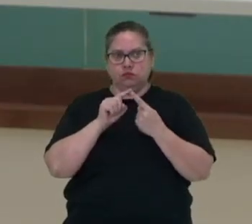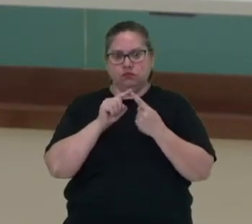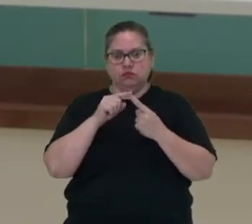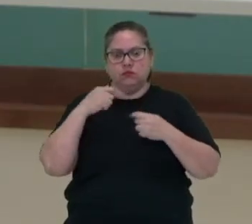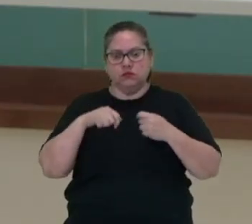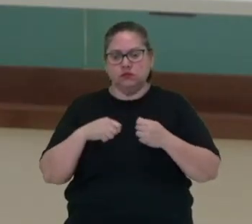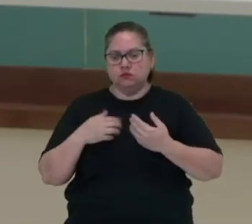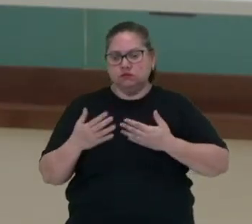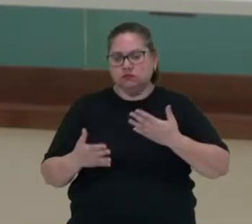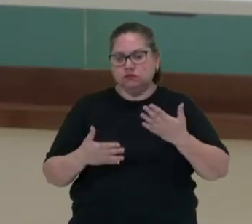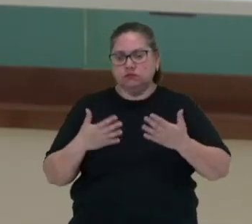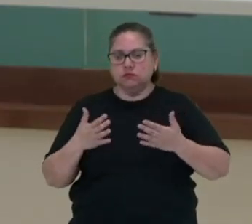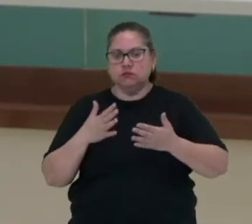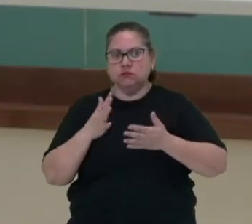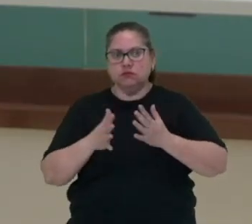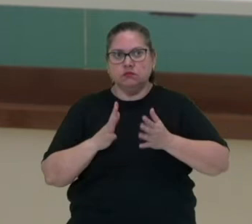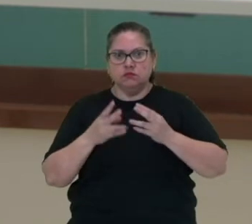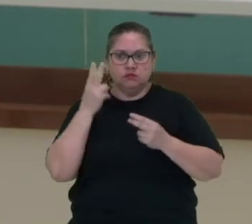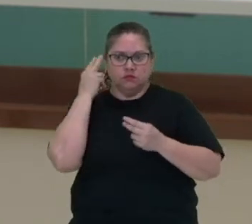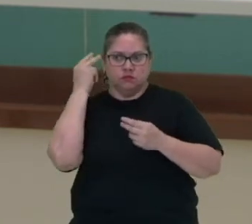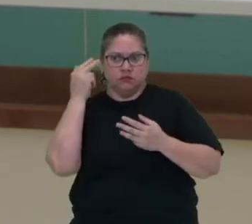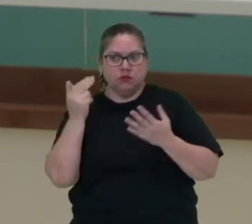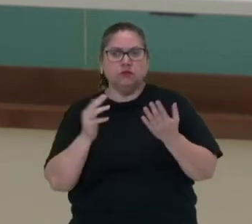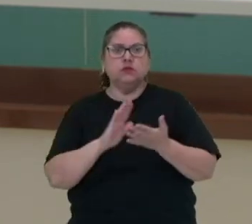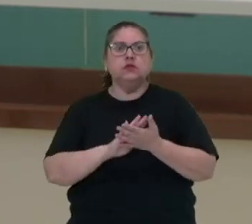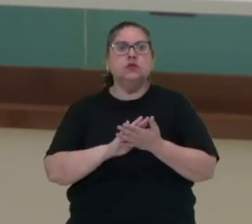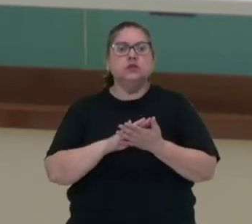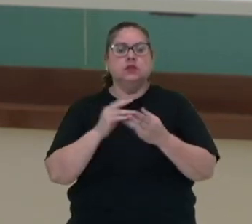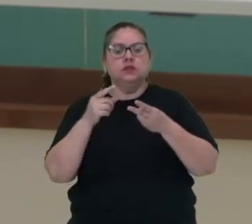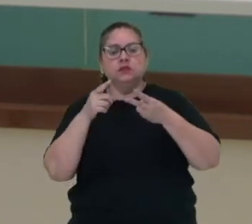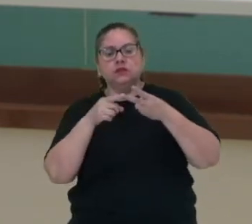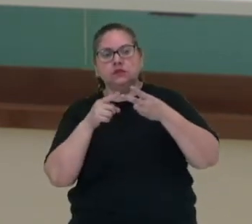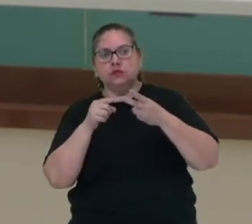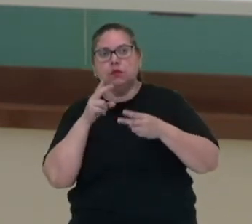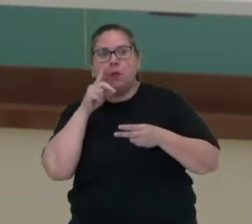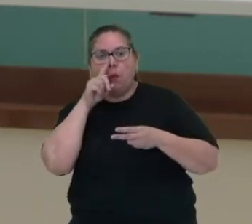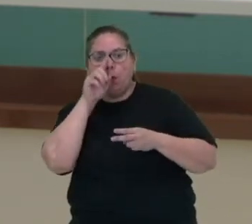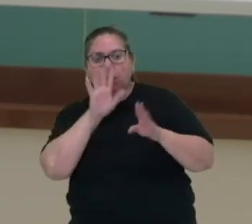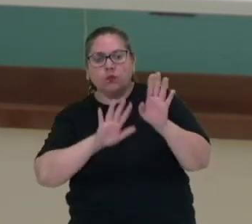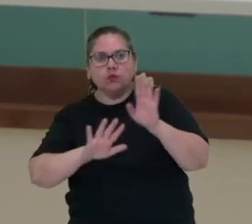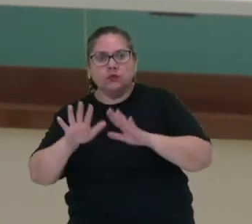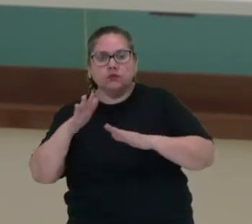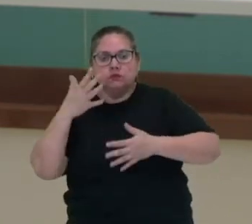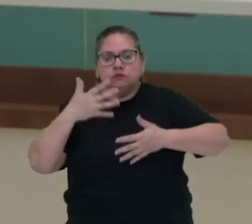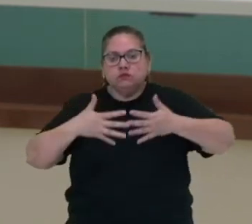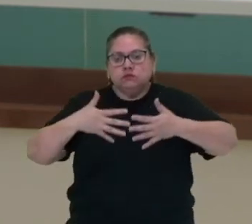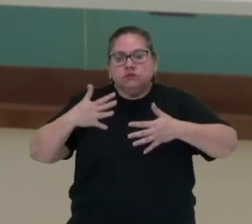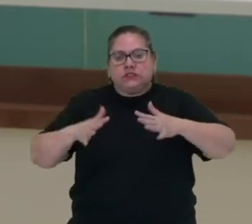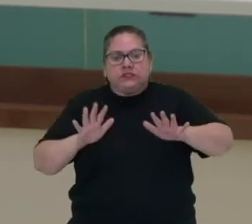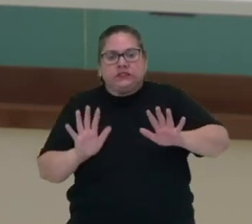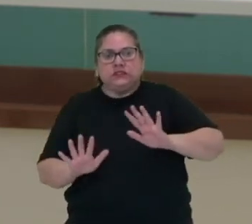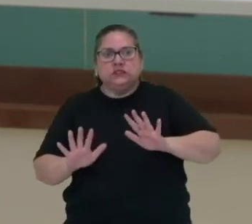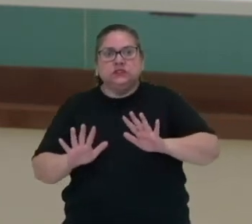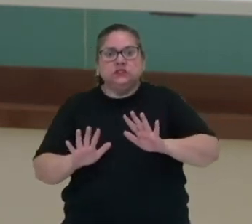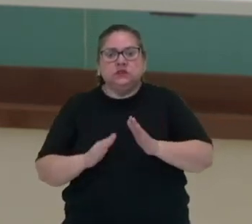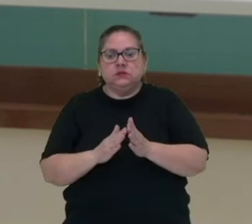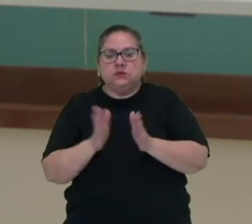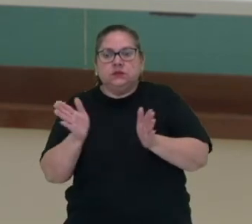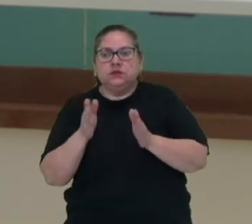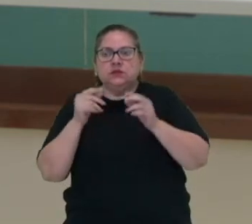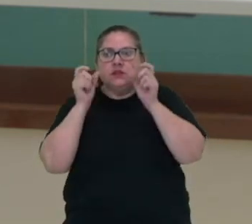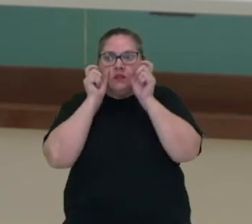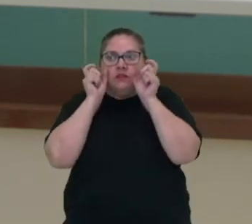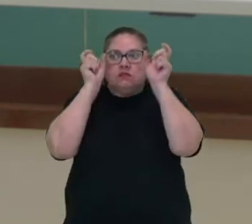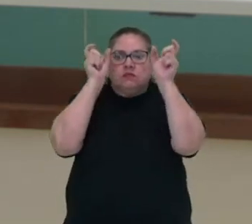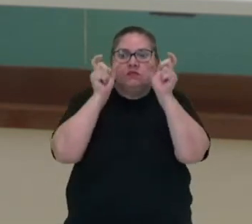gesticular um pouco e de acordo com a nossa naturalidade. E duas, cuidar com alguns movimentos também que podem desviar a